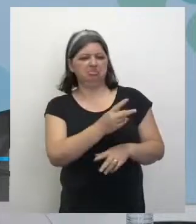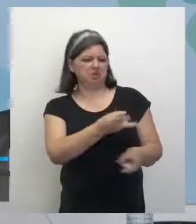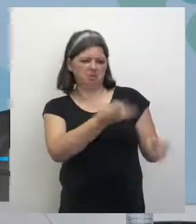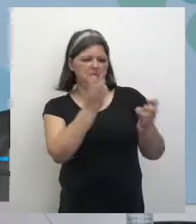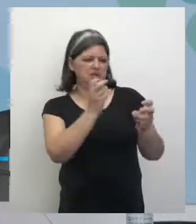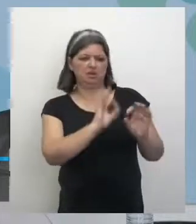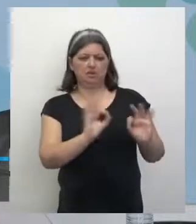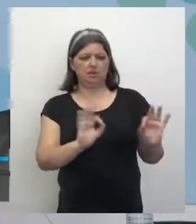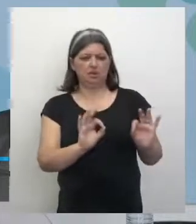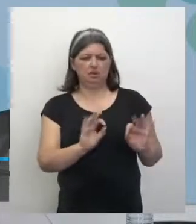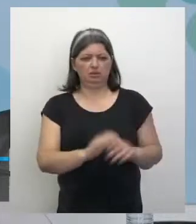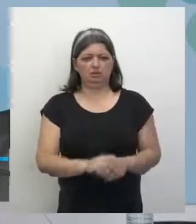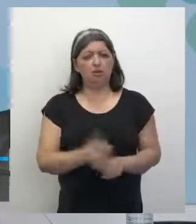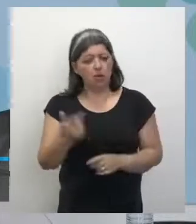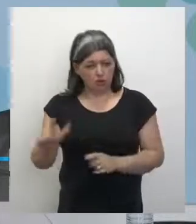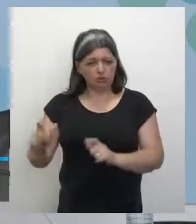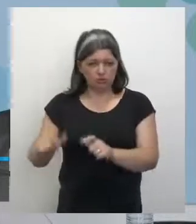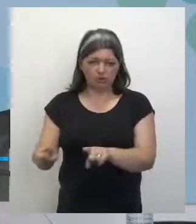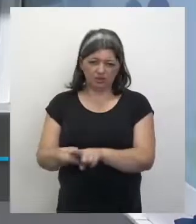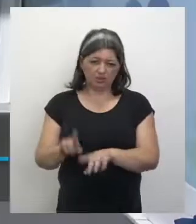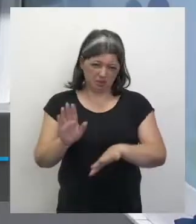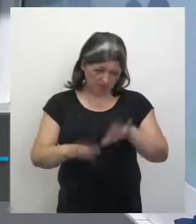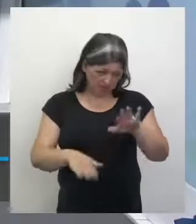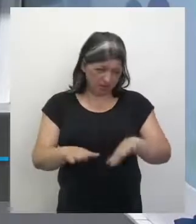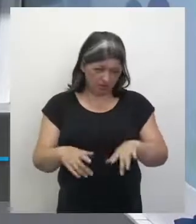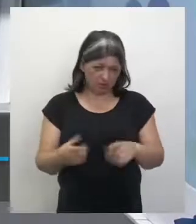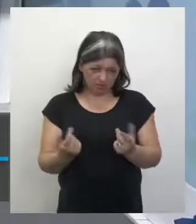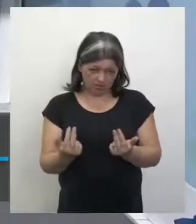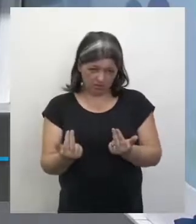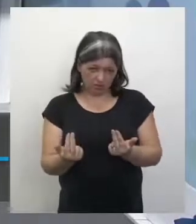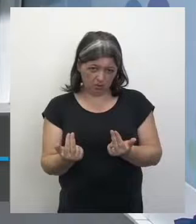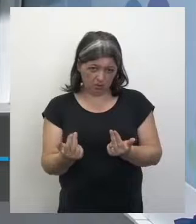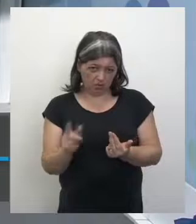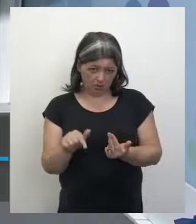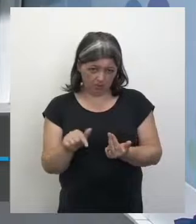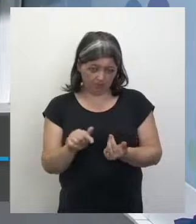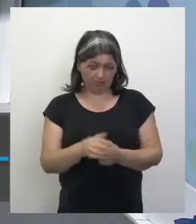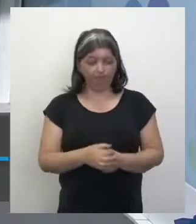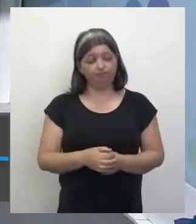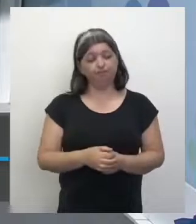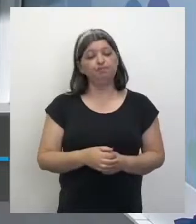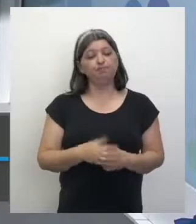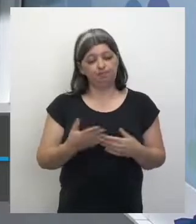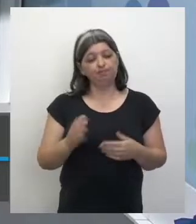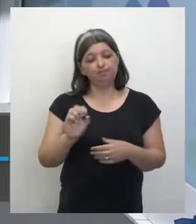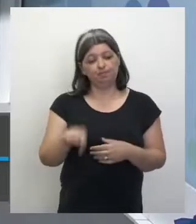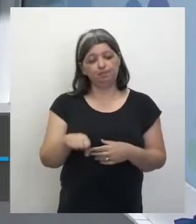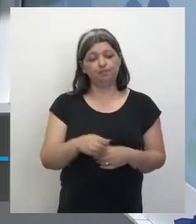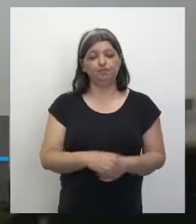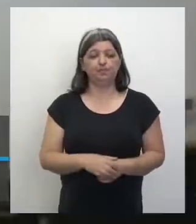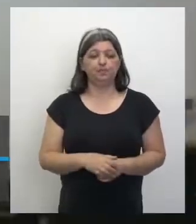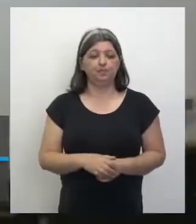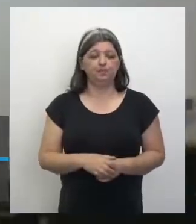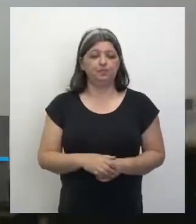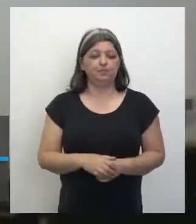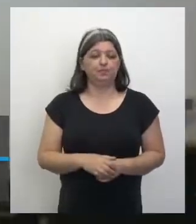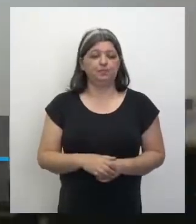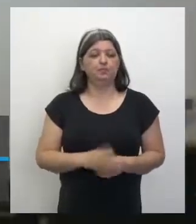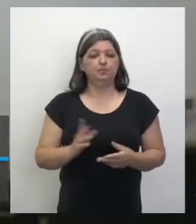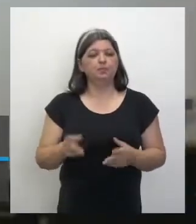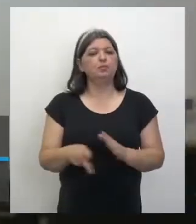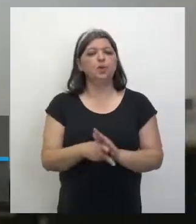é também, né? Mais ou menos isso, professor? O que você gostaria de comentar? Exatamente, Tiago, é mais ou menos por aí. Então, a gente vê que essa